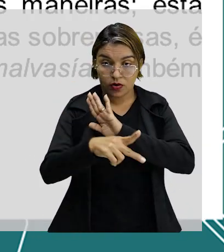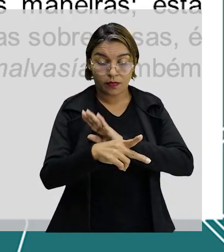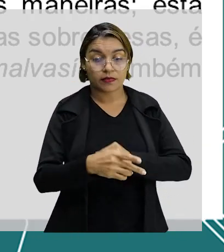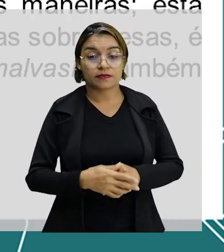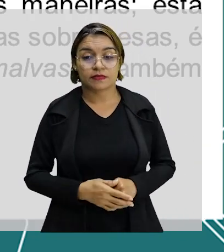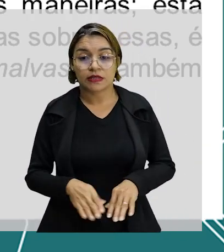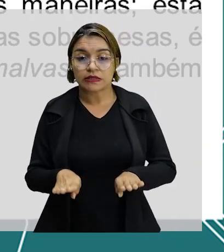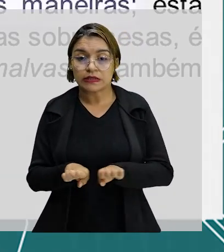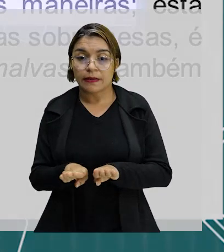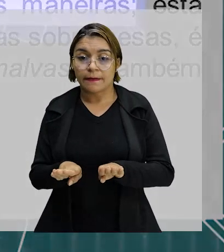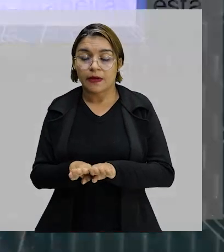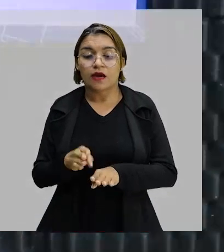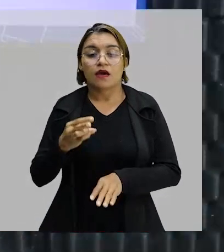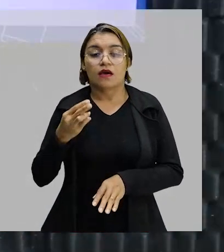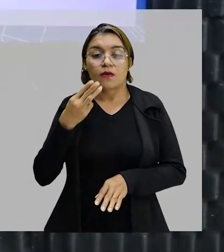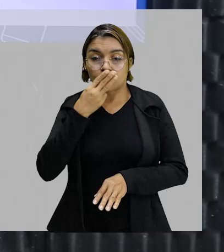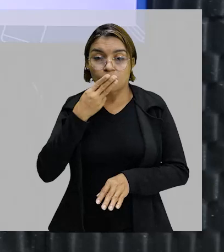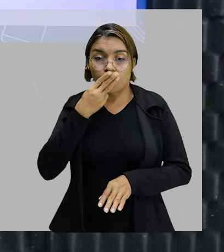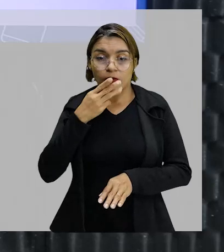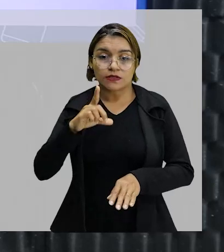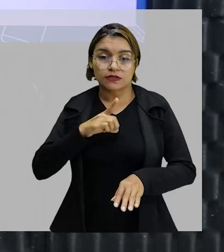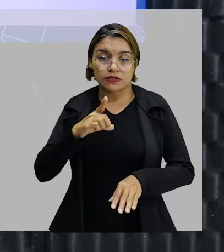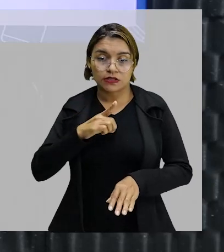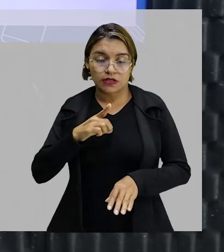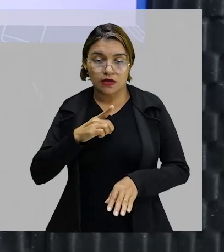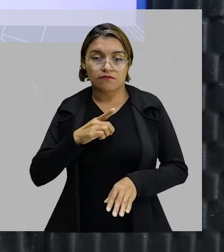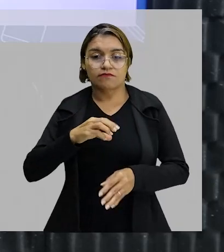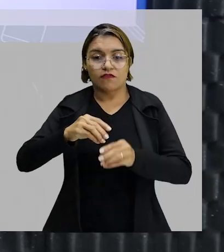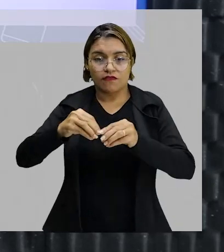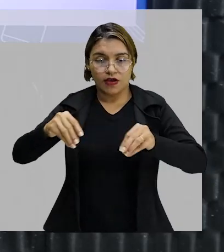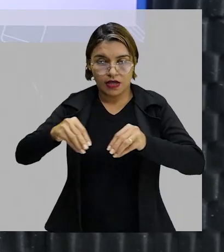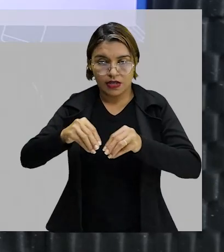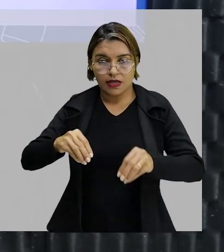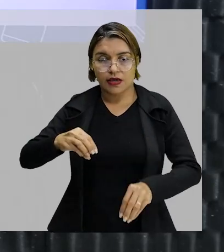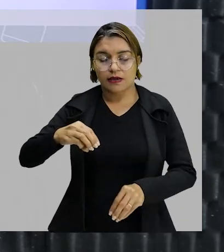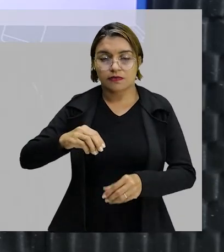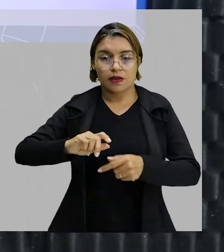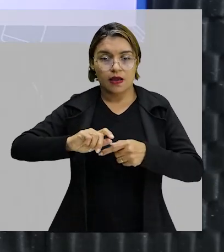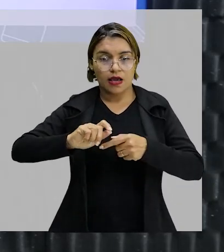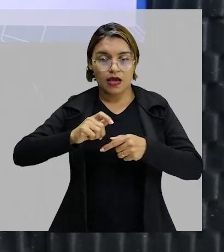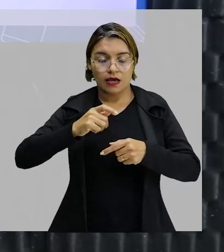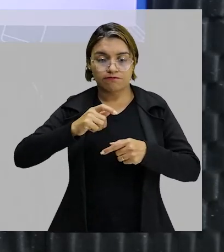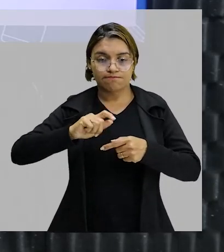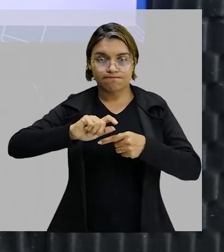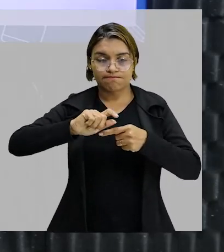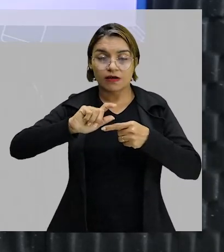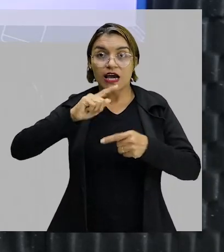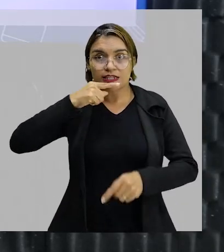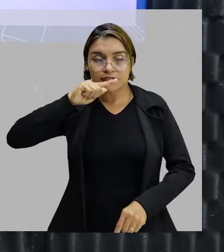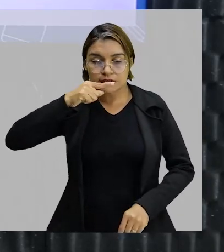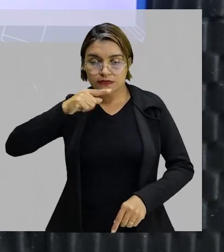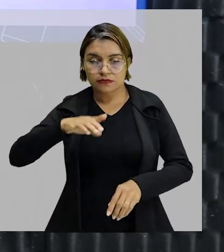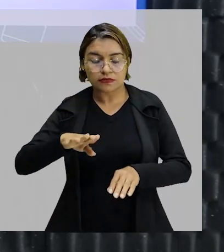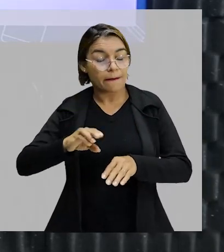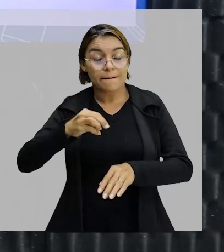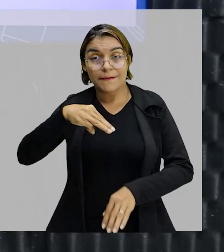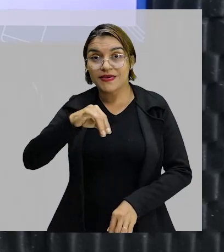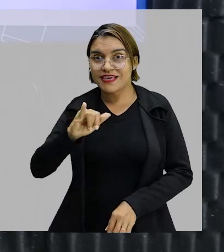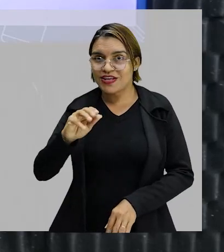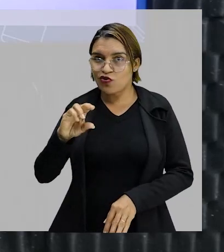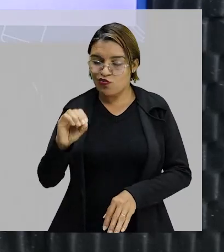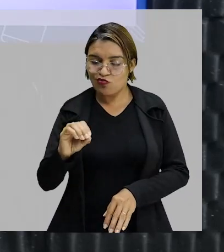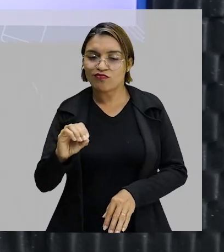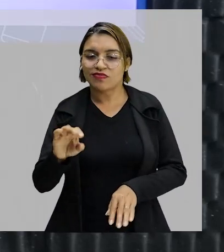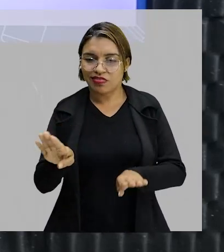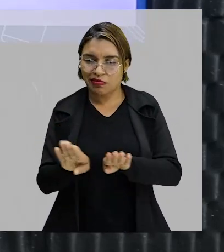típico o frangolho, que é feito com farinha de milho. E entre os vinhos, o malvasia, também